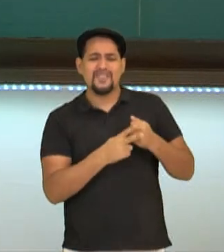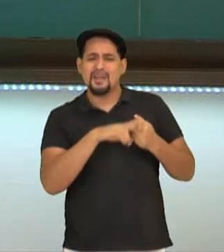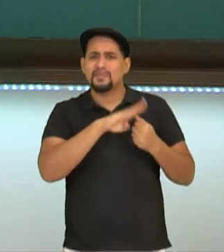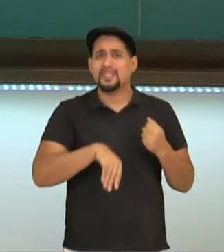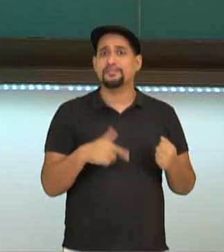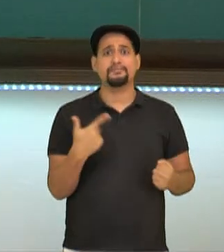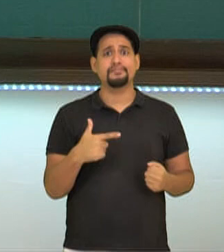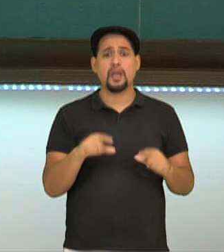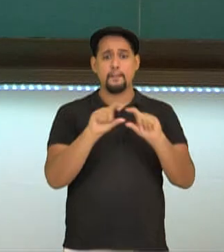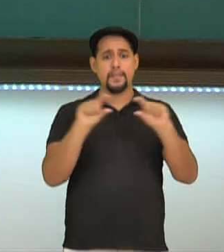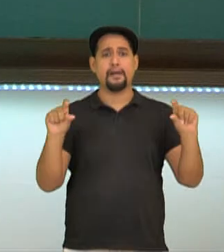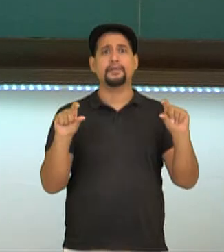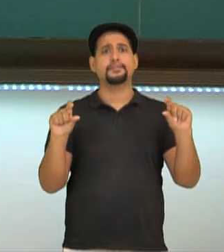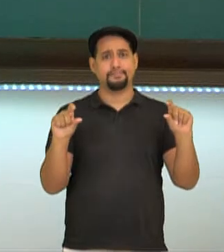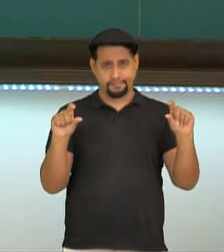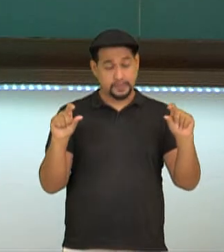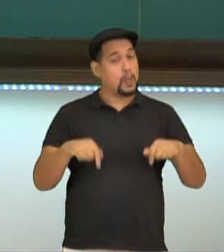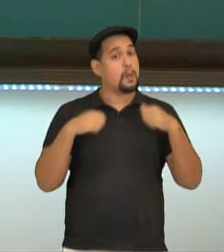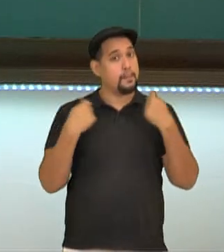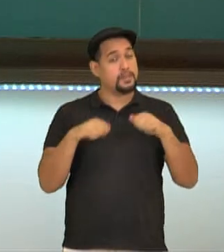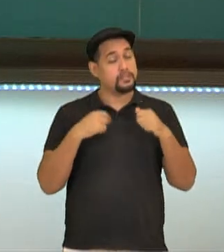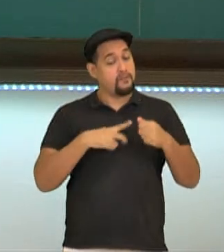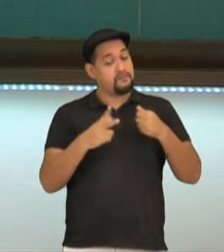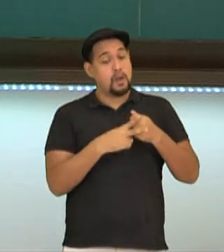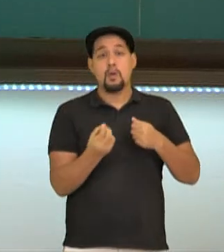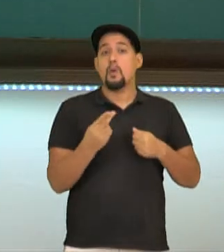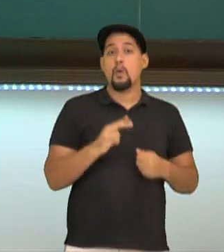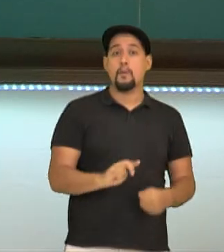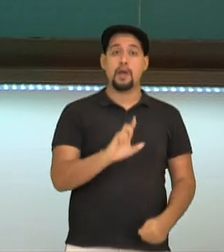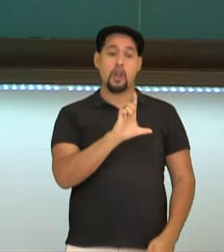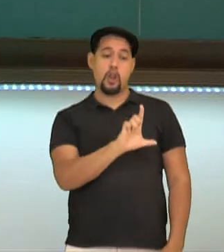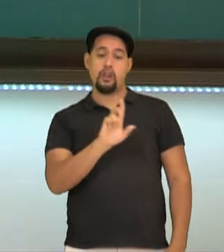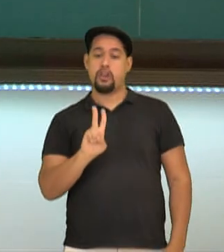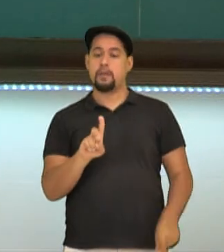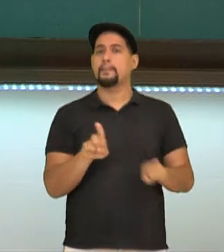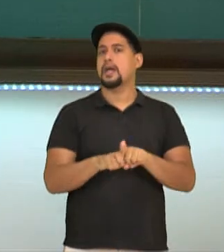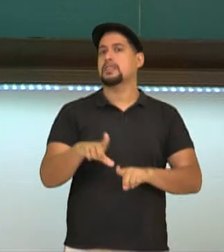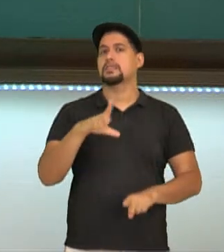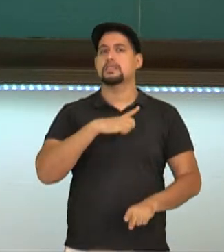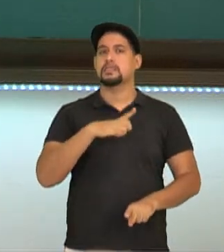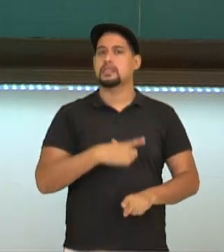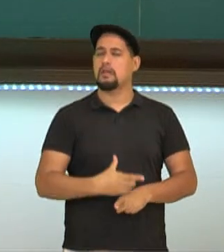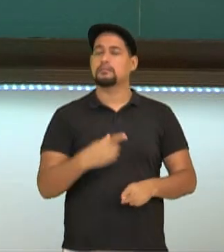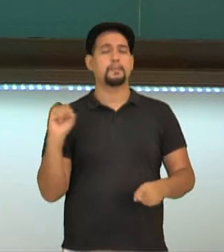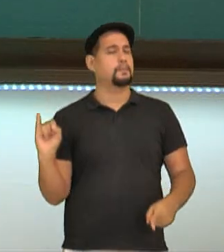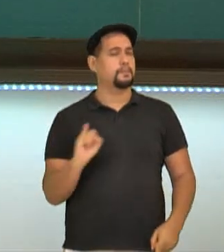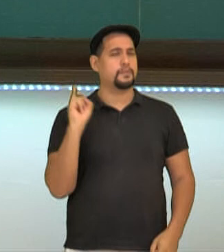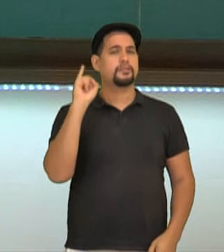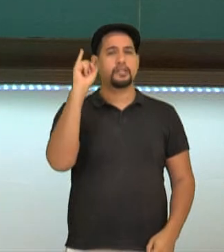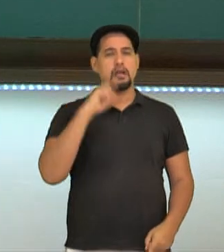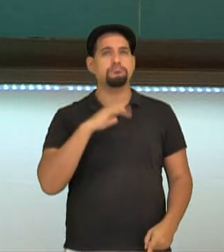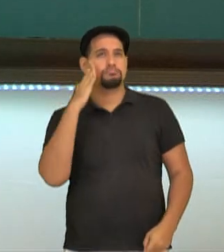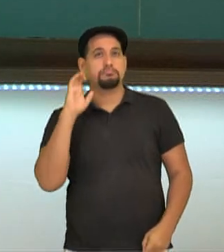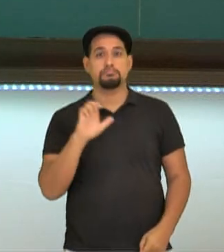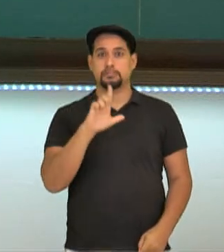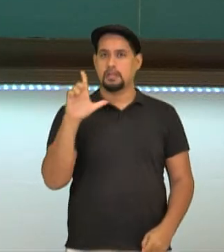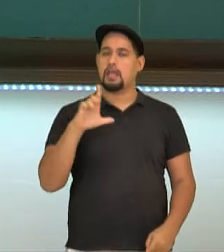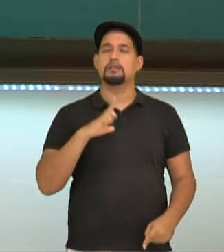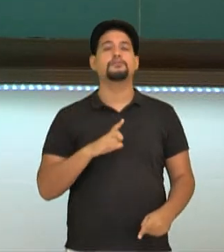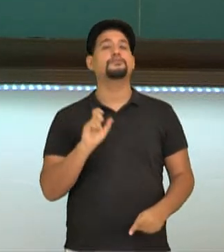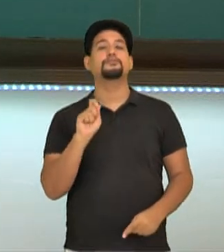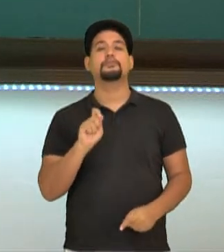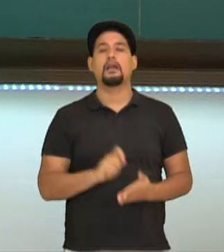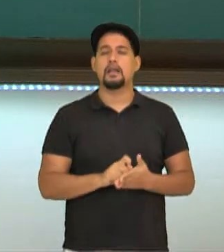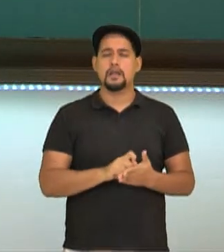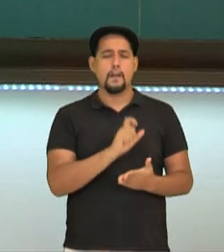Então, eu preciso ter um verbo ou uma locução verbal para ter oração. Então, é muito importante